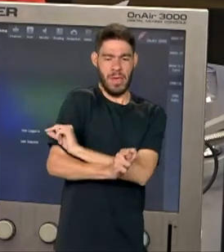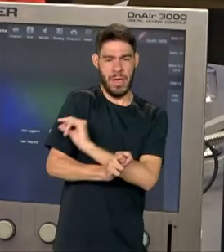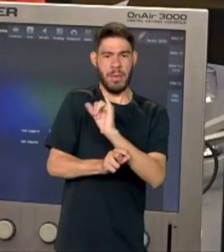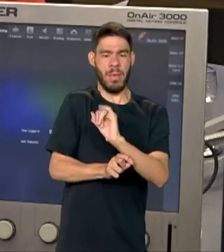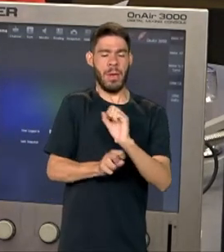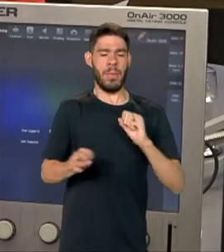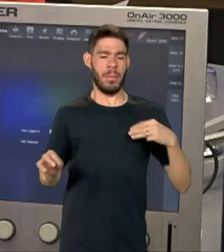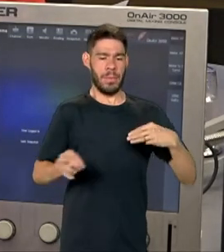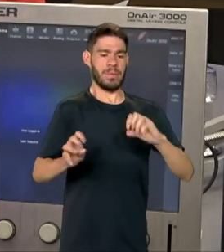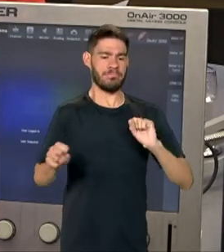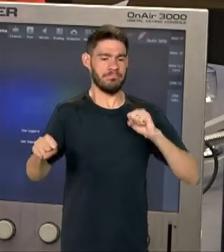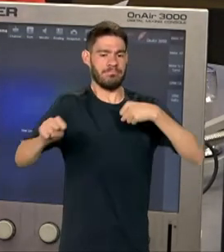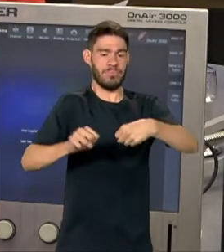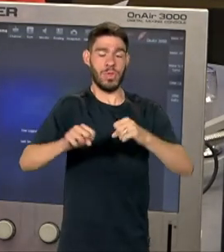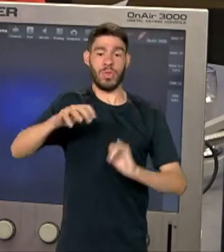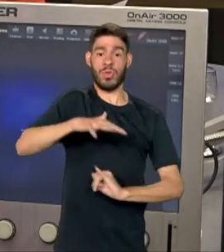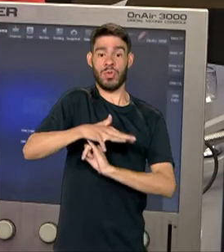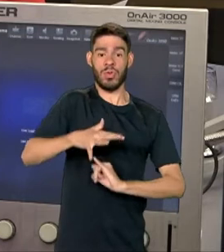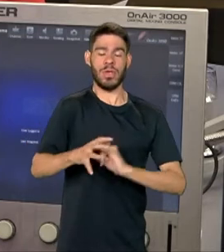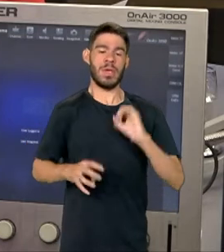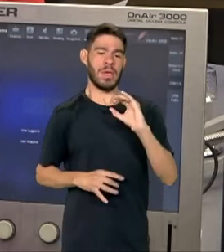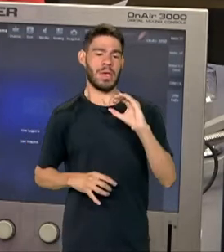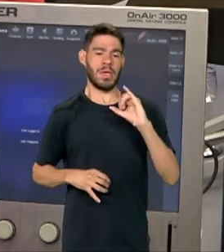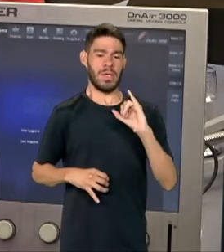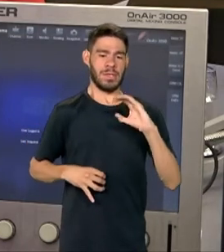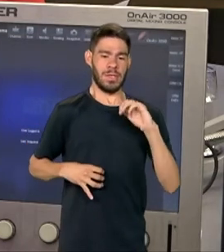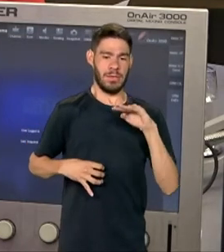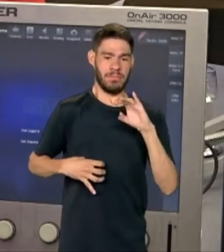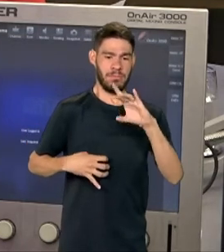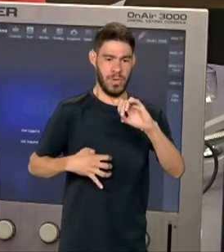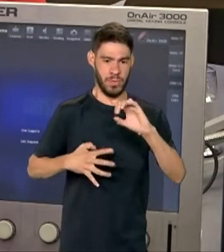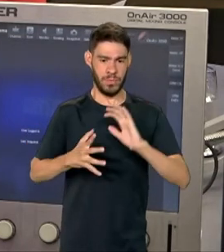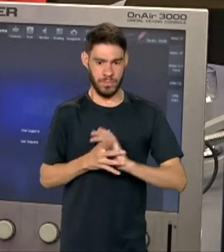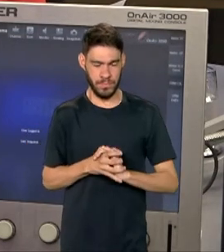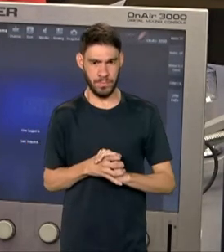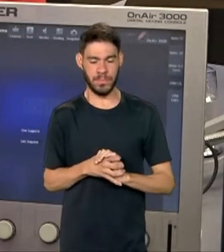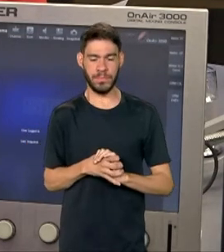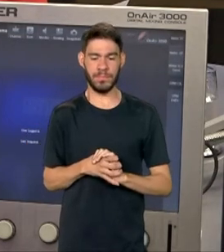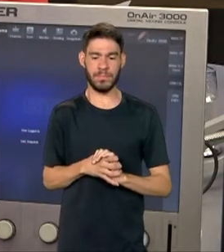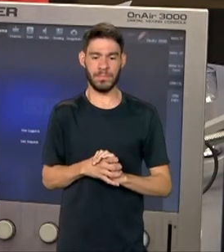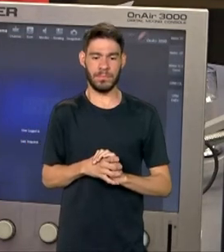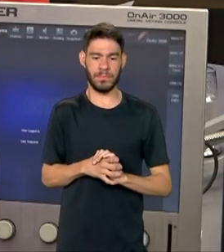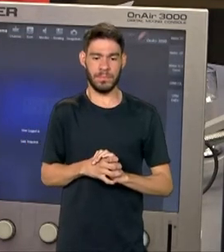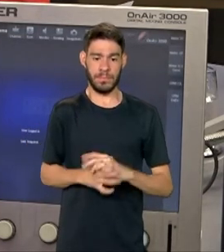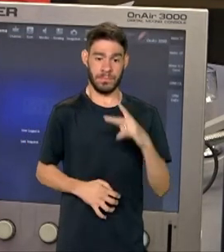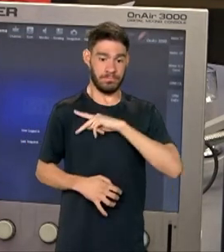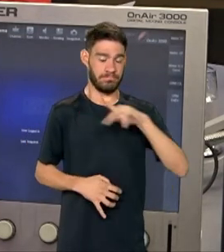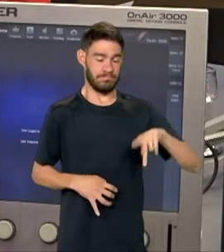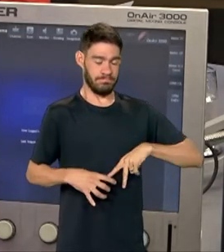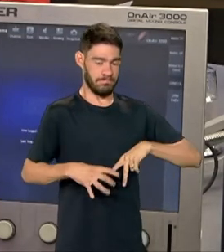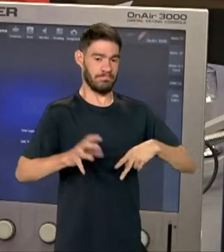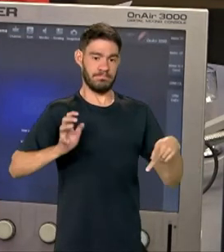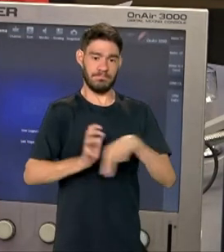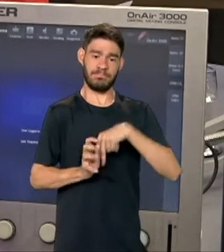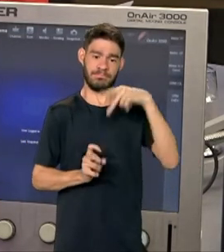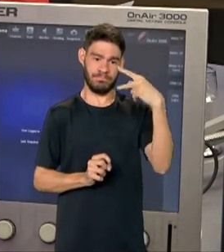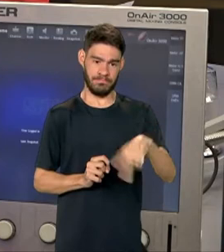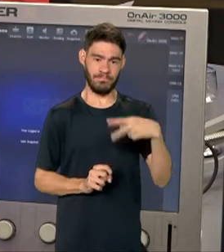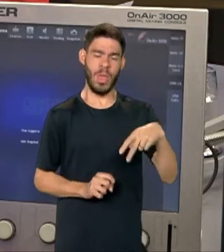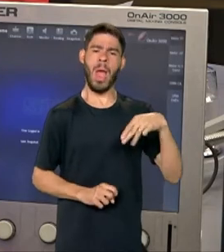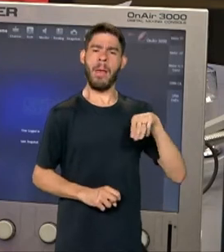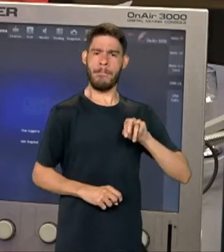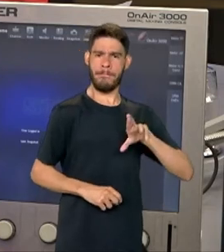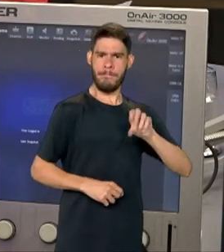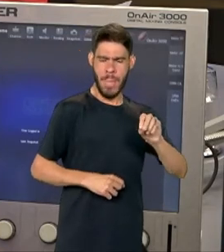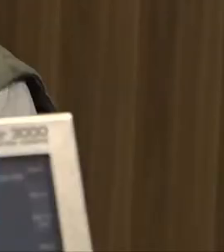da Defesa e do Instituto Chico Mendes de Conservação da Biodiversidade, o ICMBio. E é com o presidente do Instituto Chico Mendes, Mauro